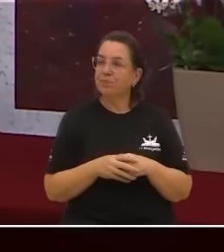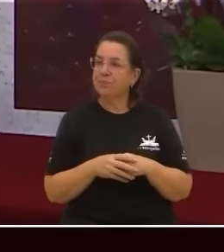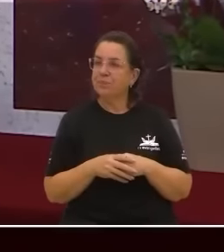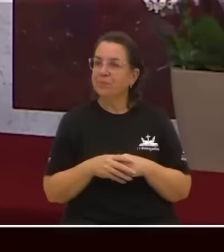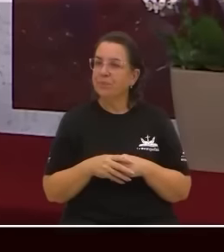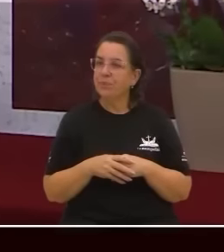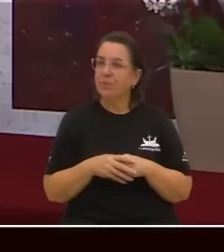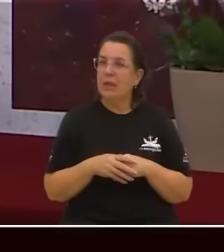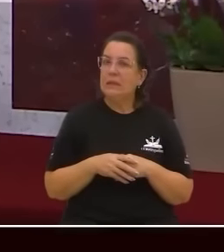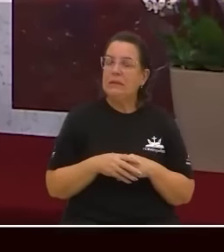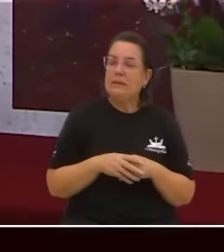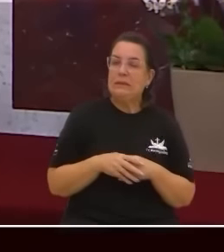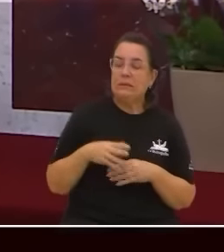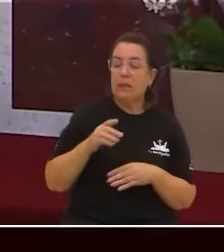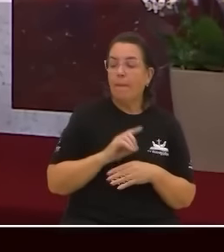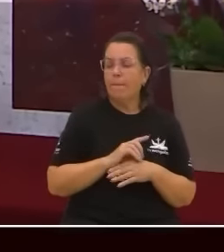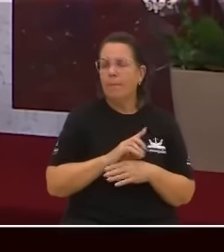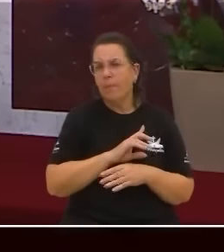por Jericó,